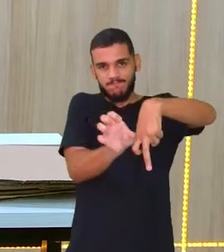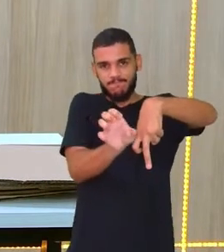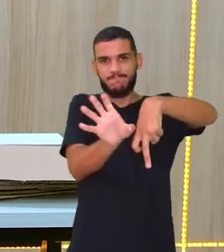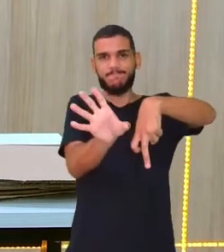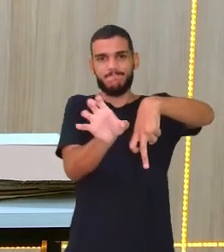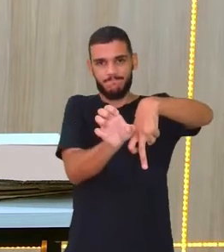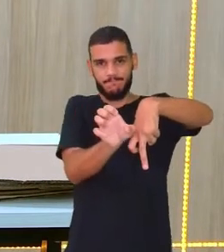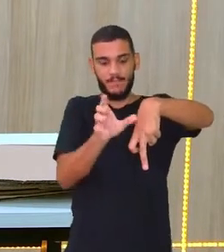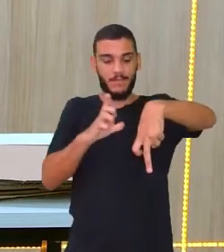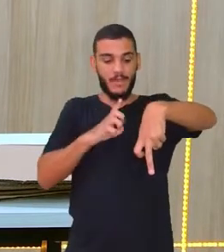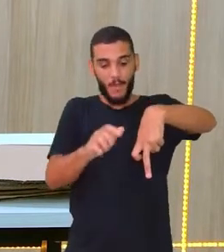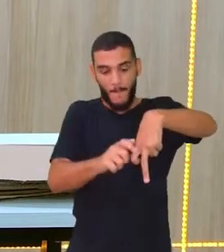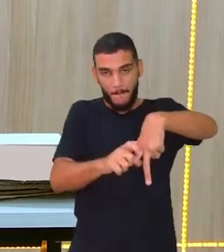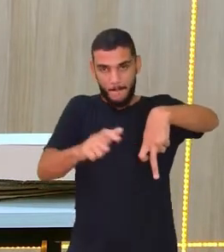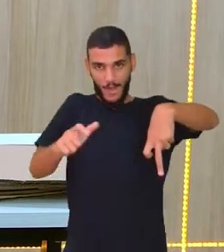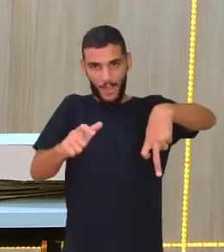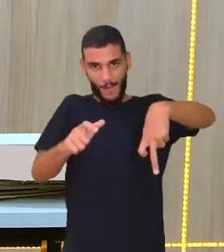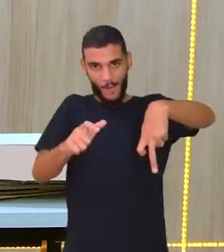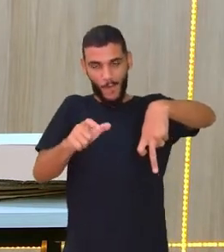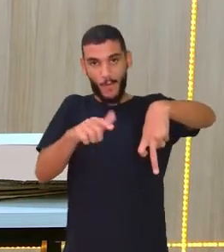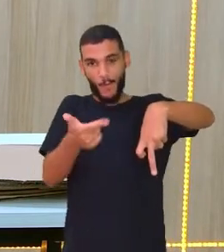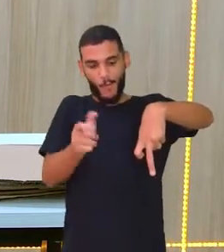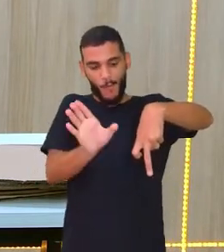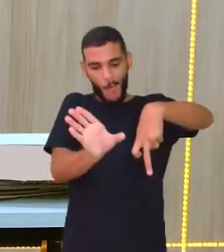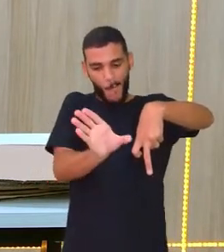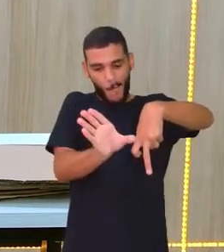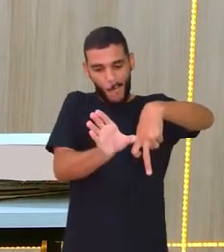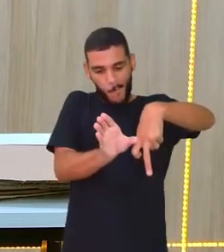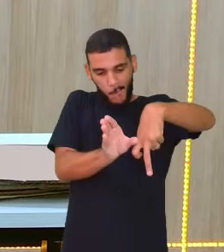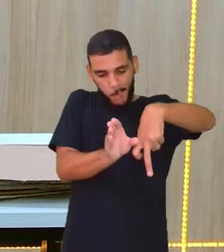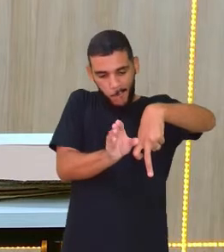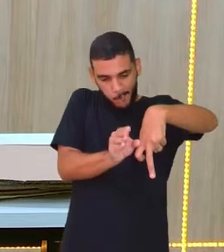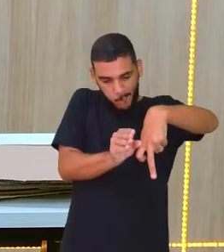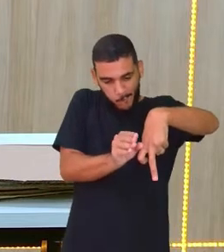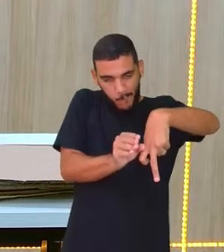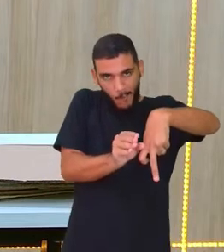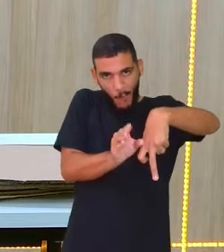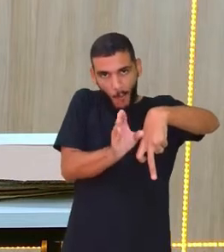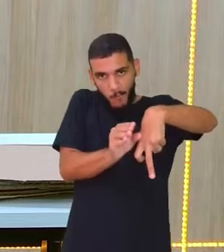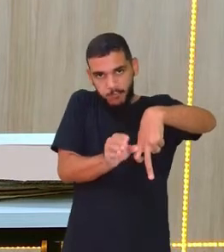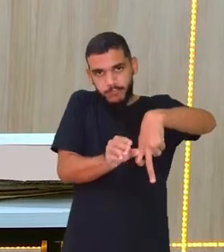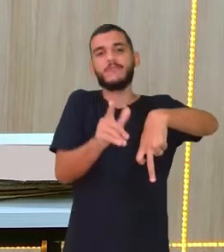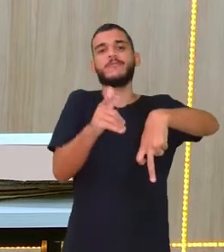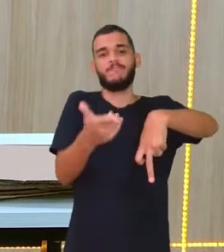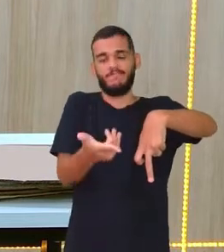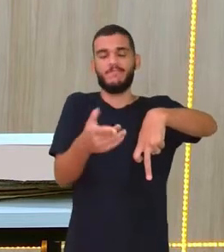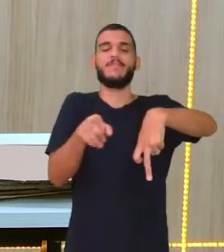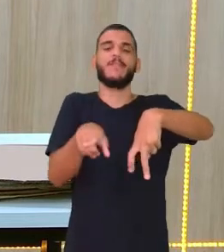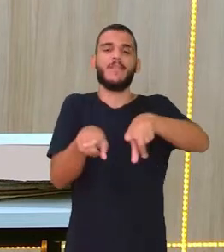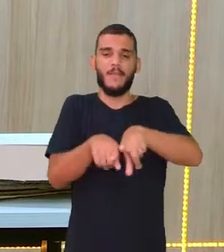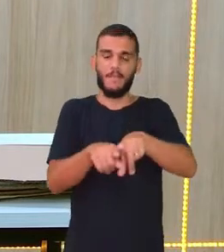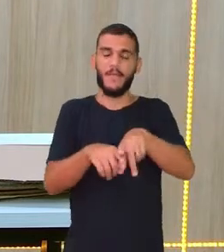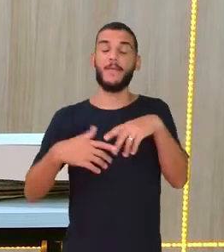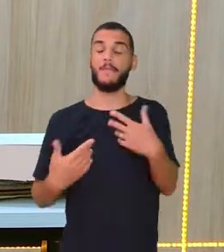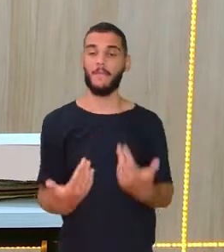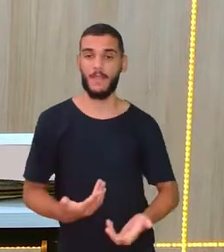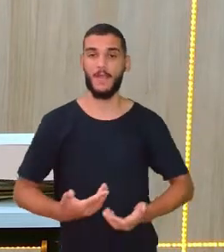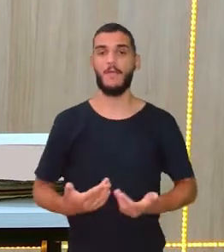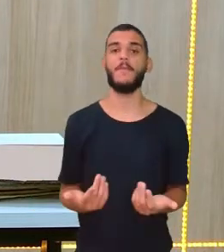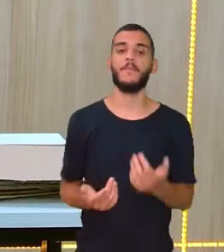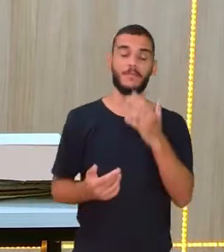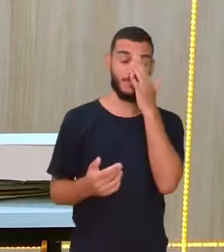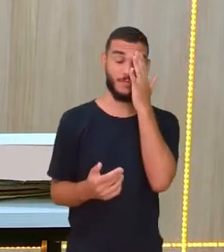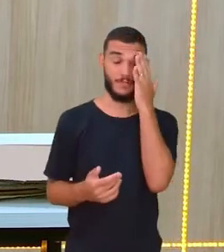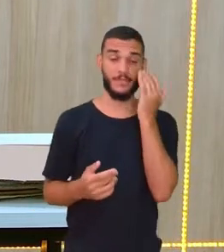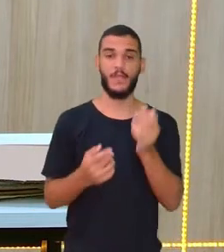músculos com maior volume e músculos que estão com o volume, vamos dizer assim, mais estendido, mais esticado. Então aí a gente está vendo mais